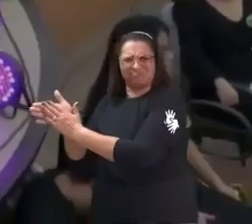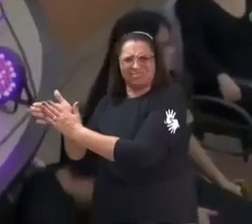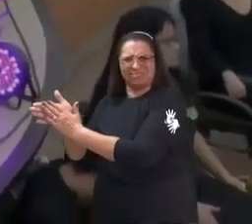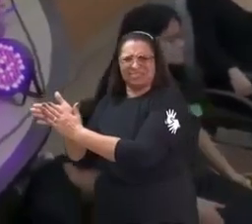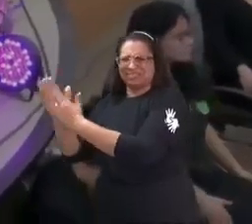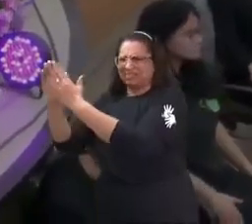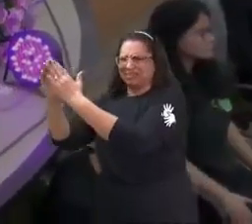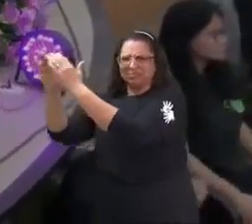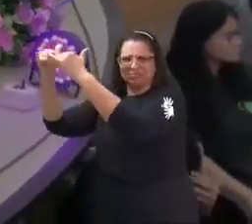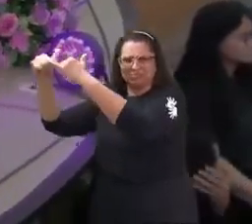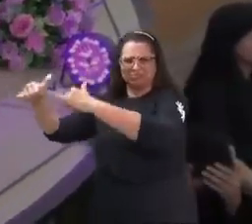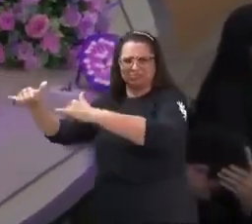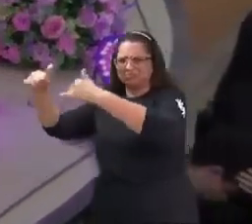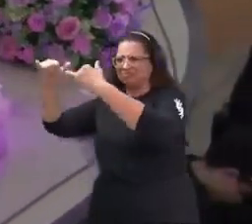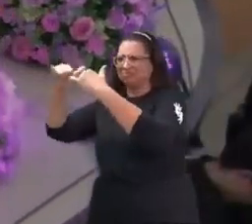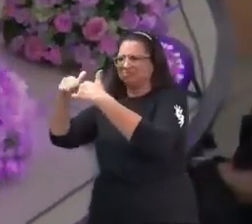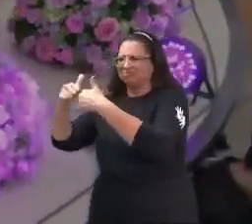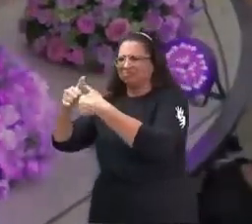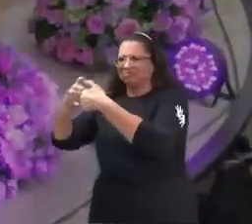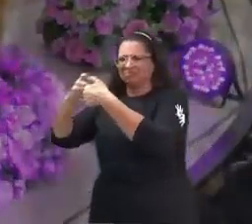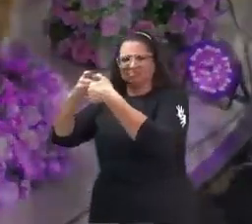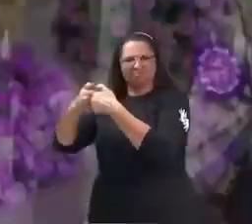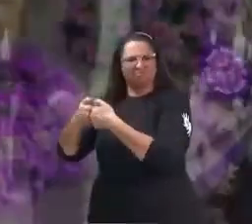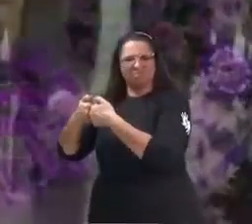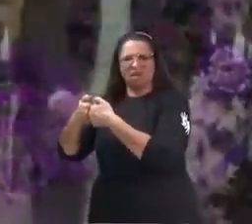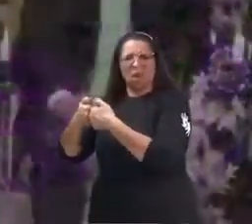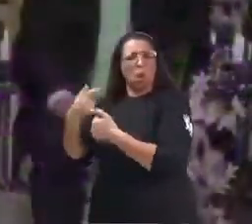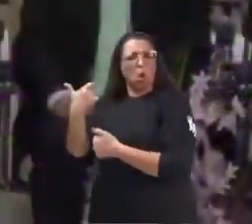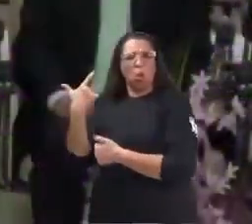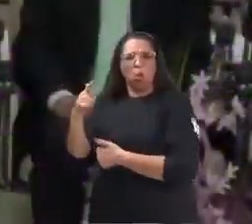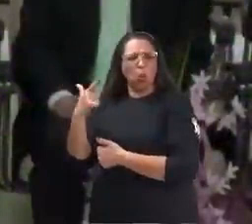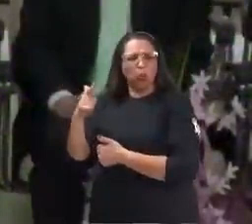Quando no quartel já não tinha esperança.